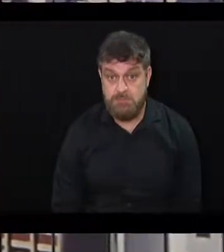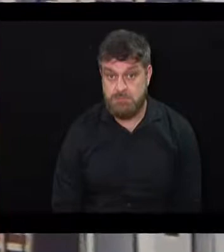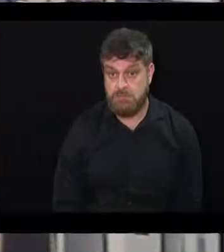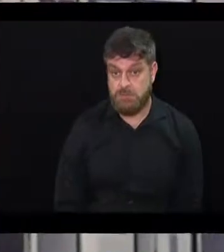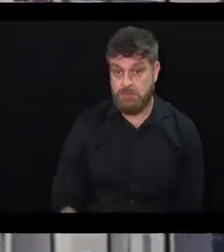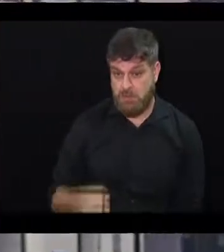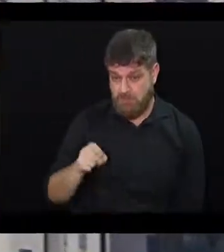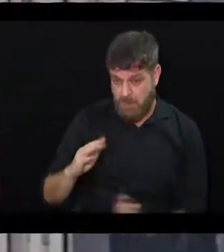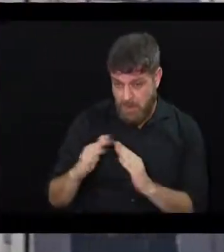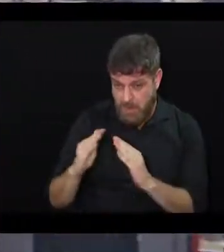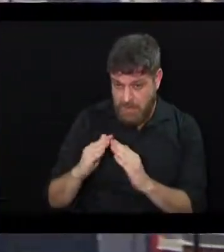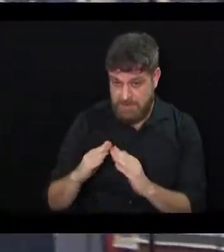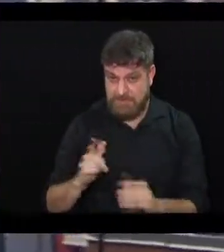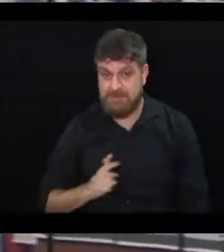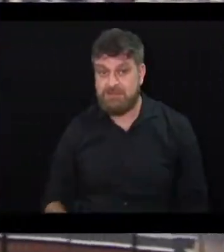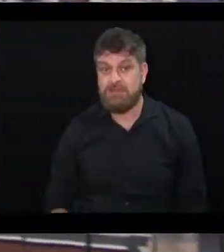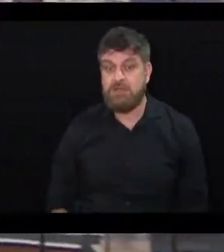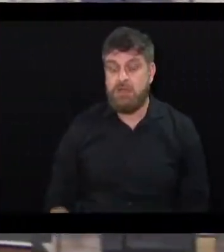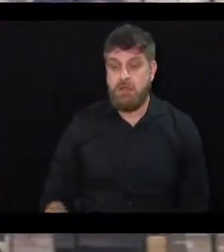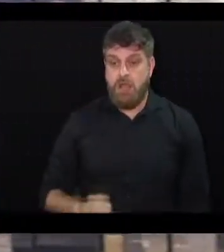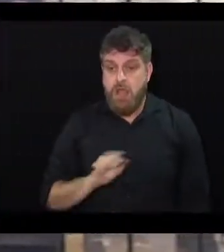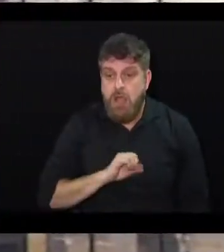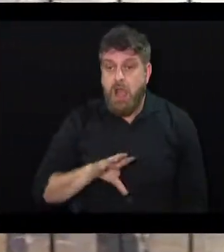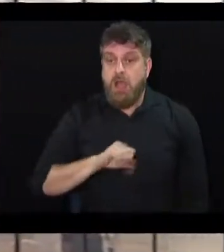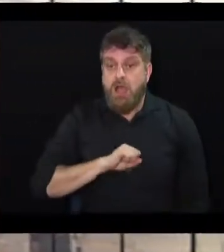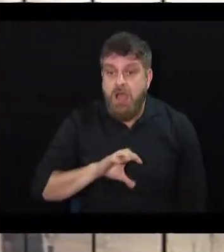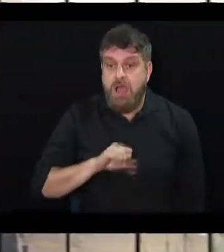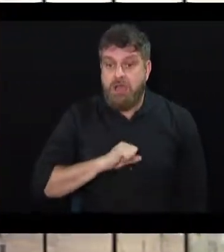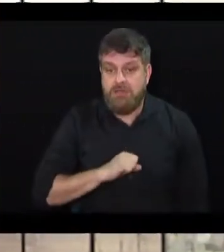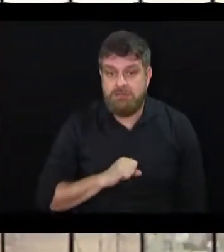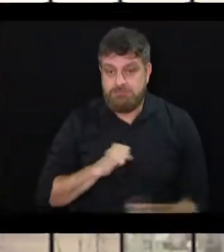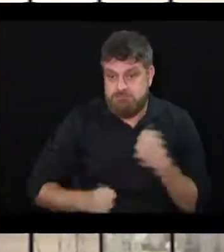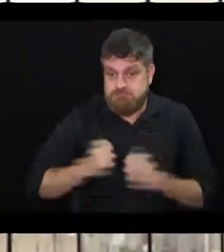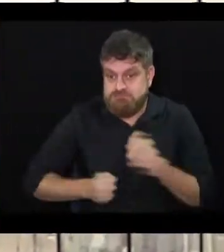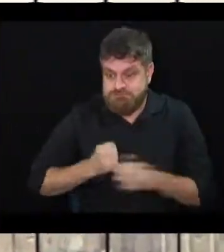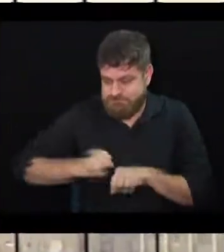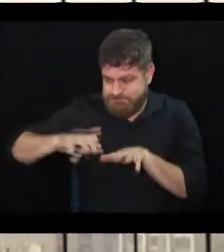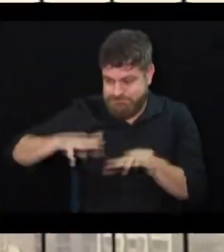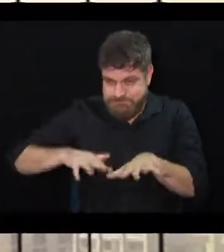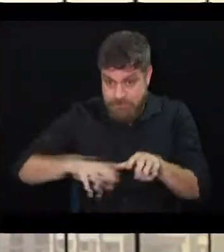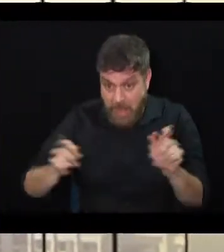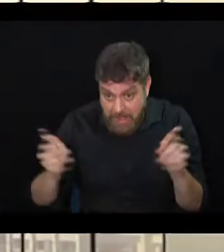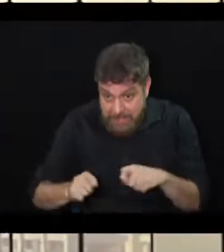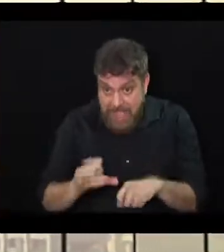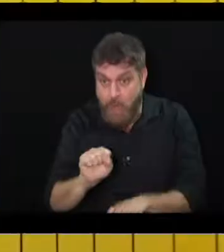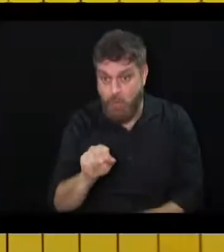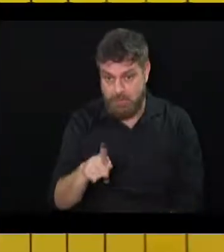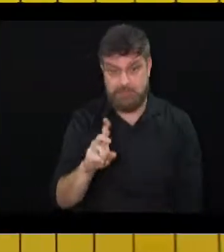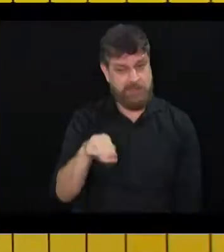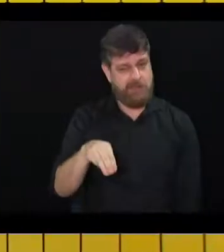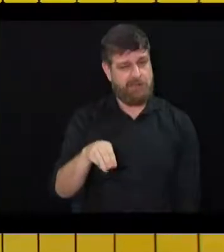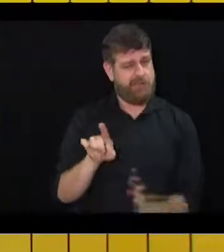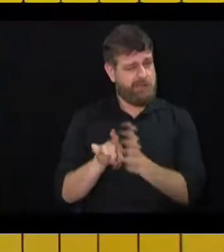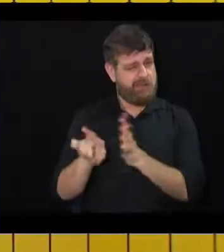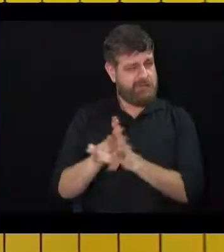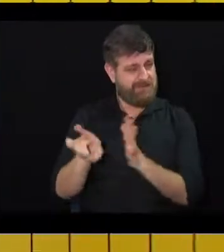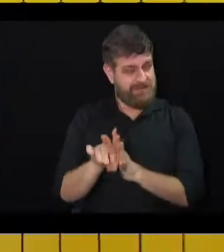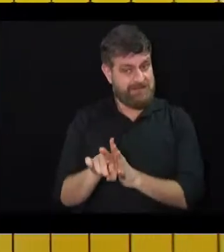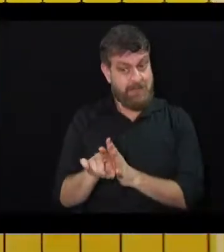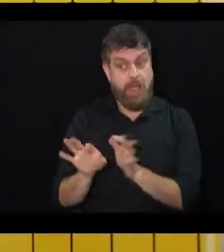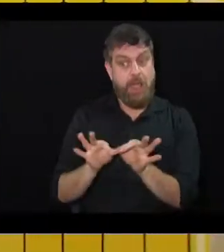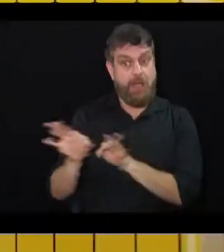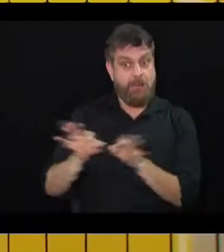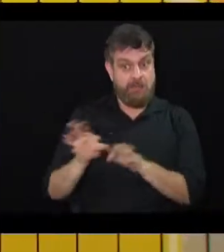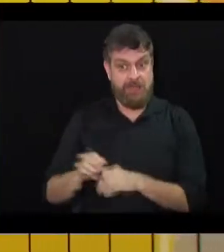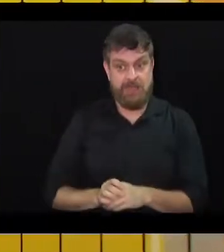Você aí de casa está com o fôlego em dia, preparado para uma corrida de 8 quilômetros? Então se prepare para